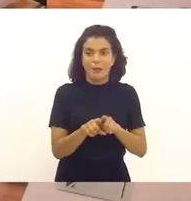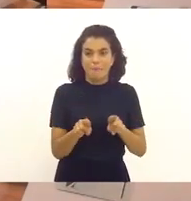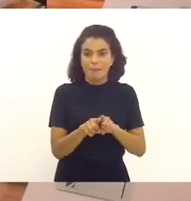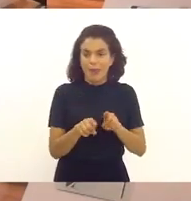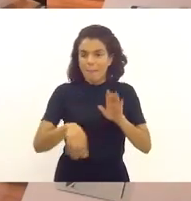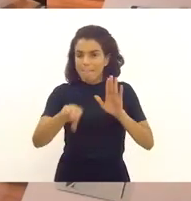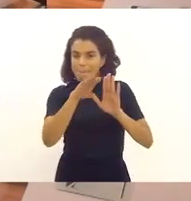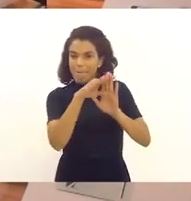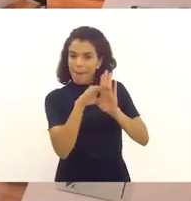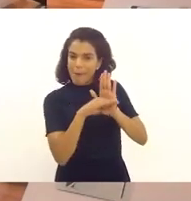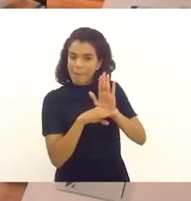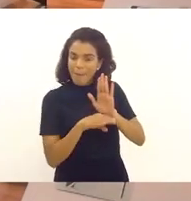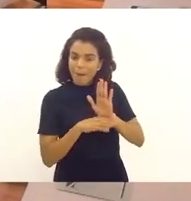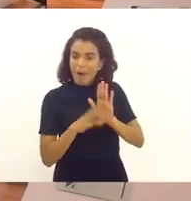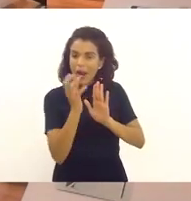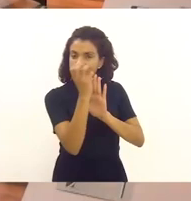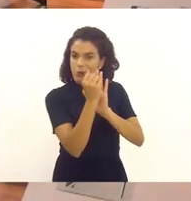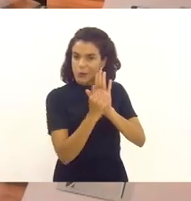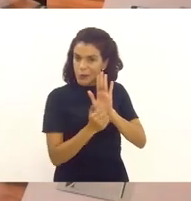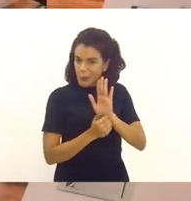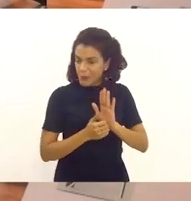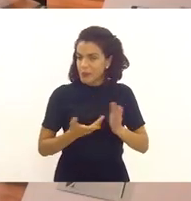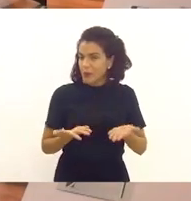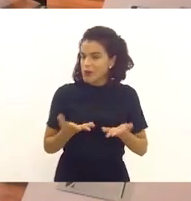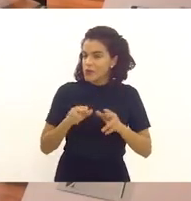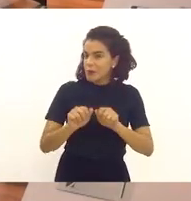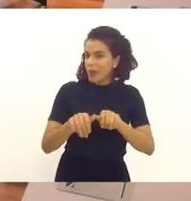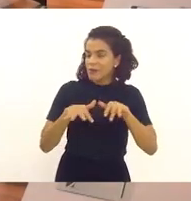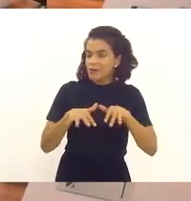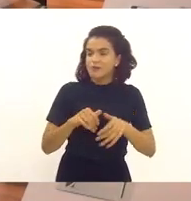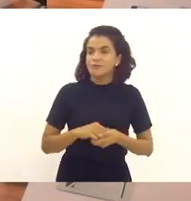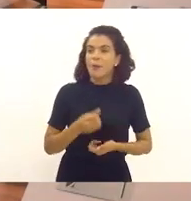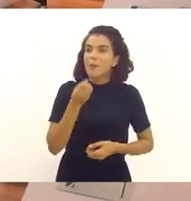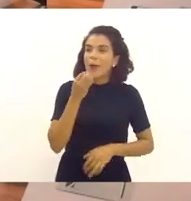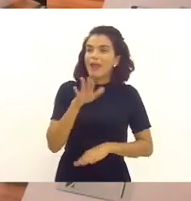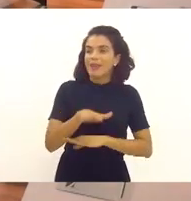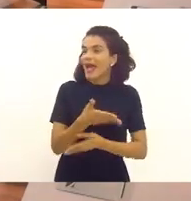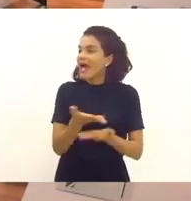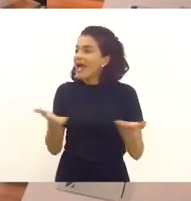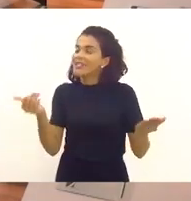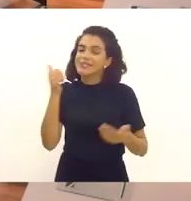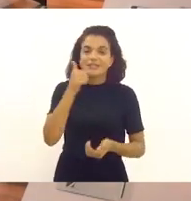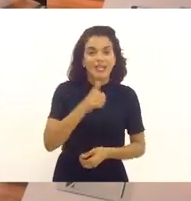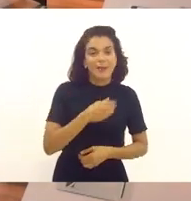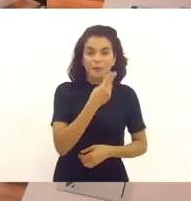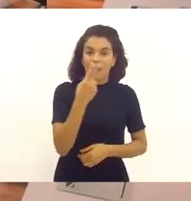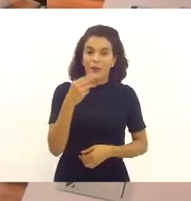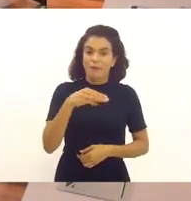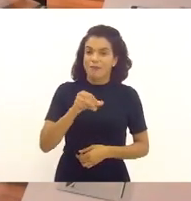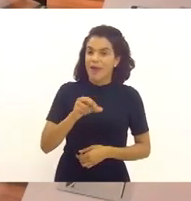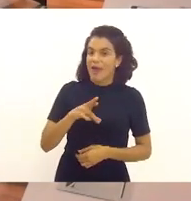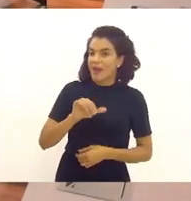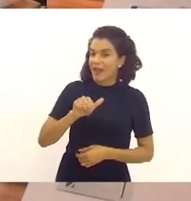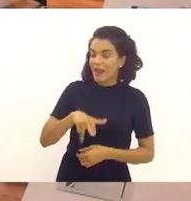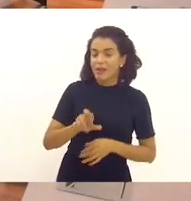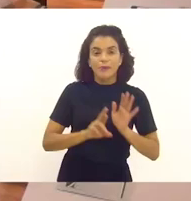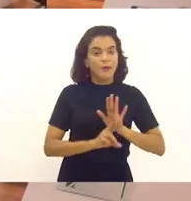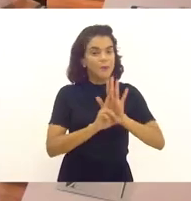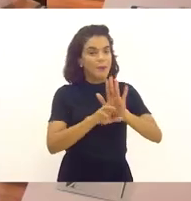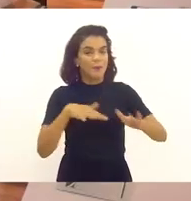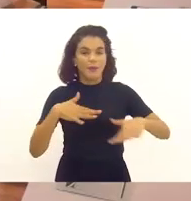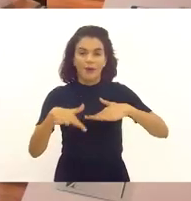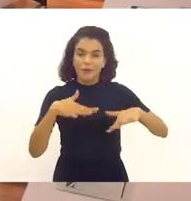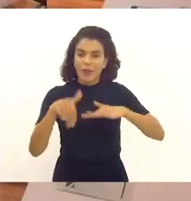dessa audiência pública obrigada Mariana Boa tarde gente meu nome é Mariana tô representando